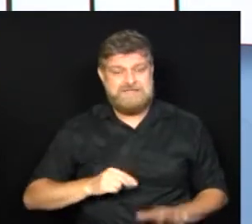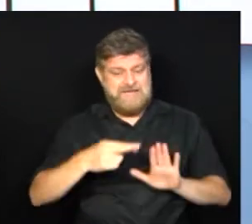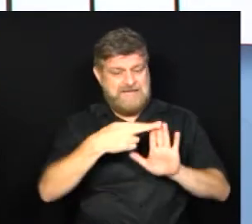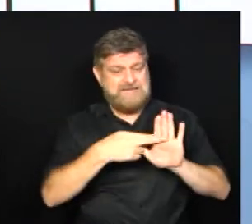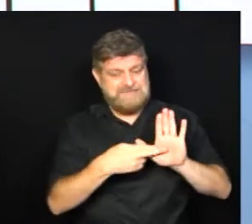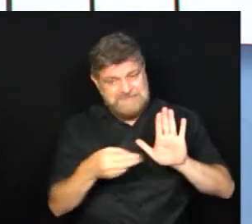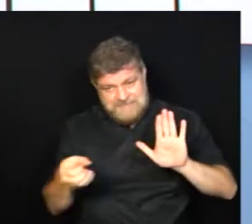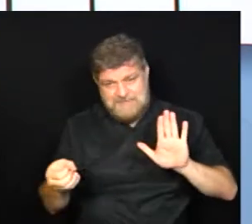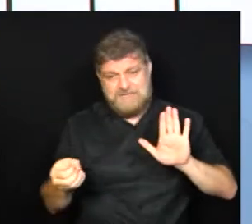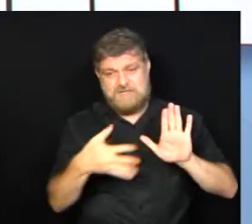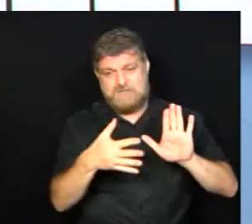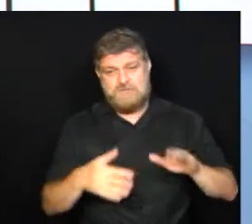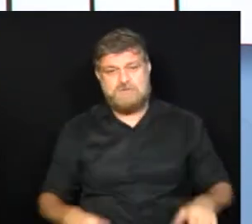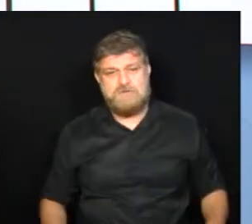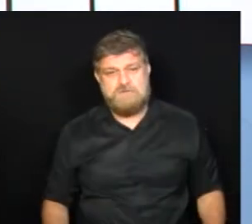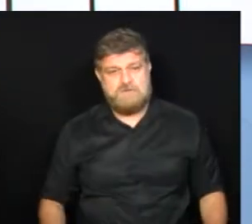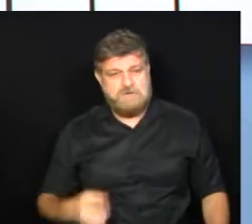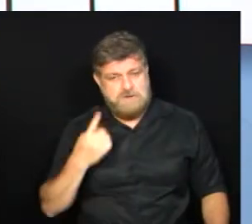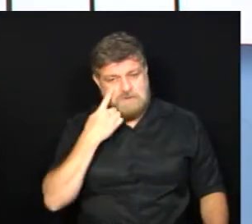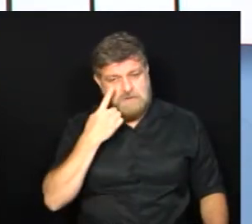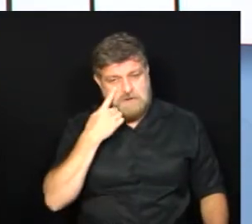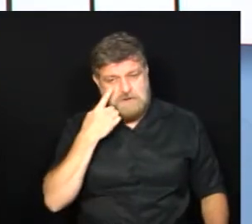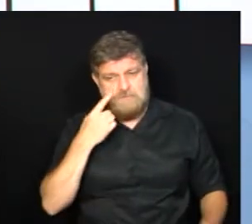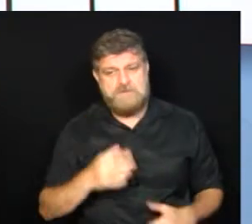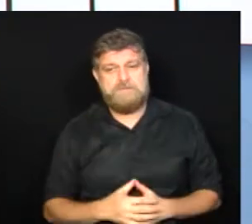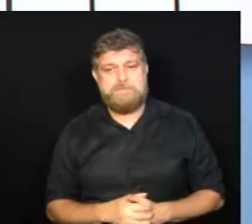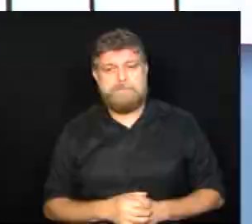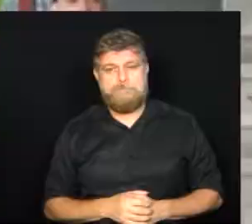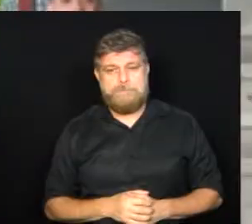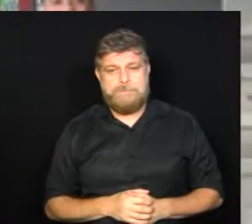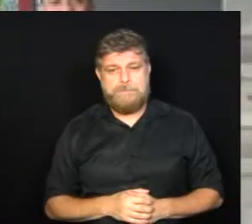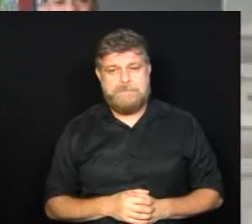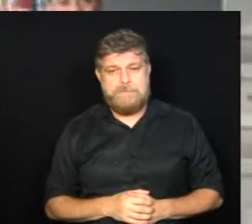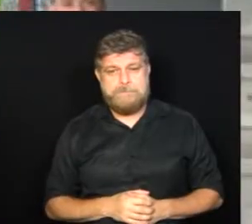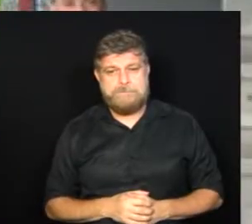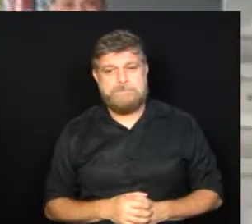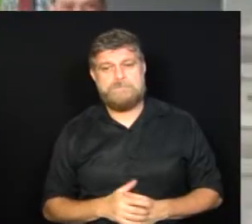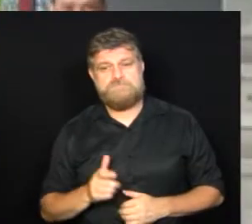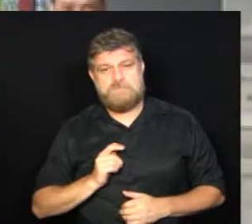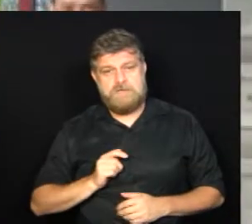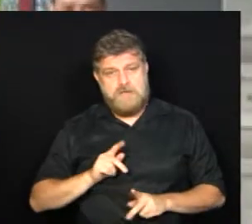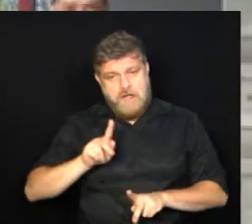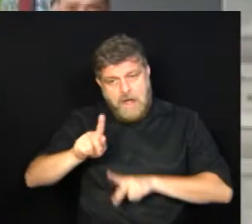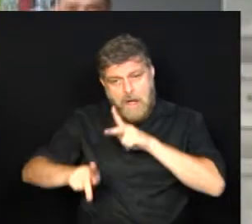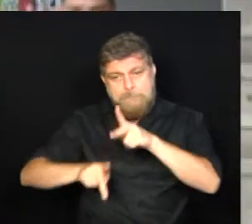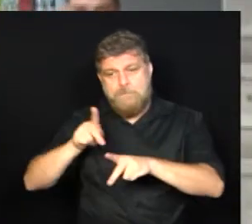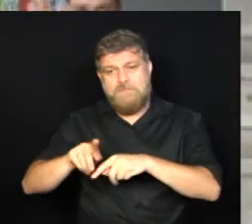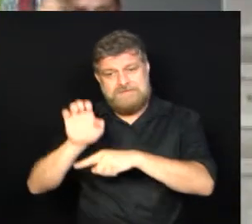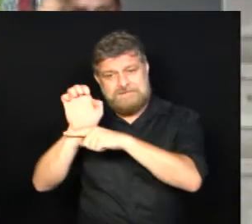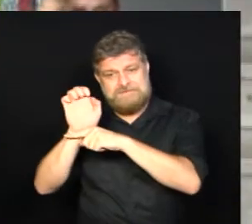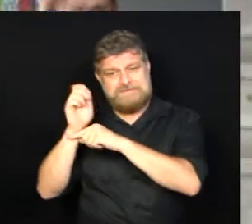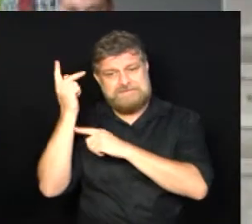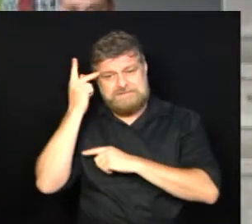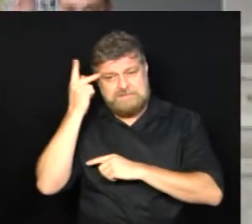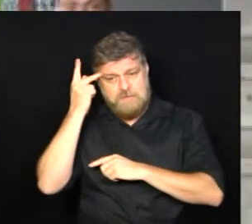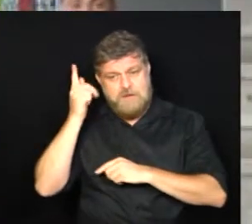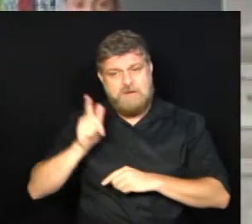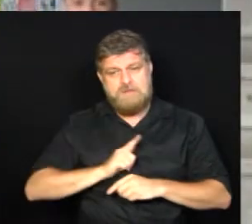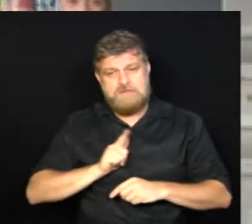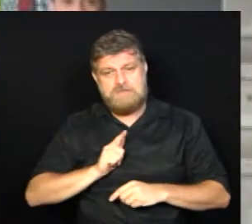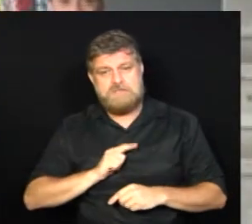regras para essa classificação. Acompanhe. A população do estado encontra-se